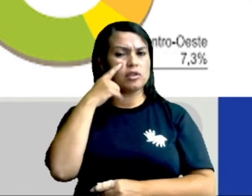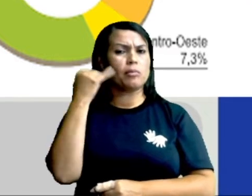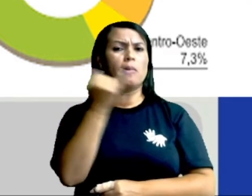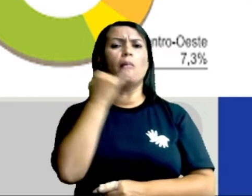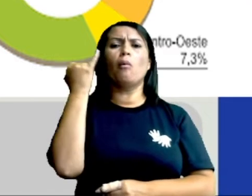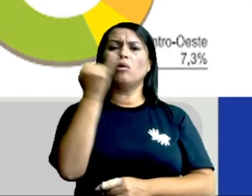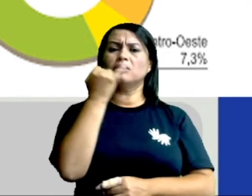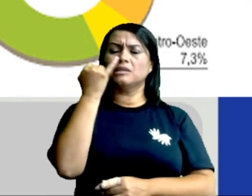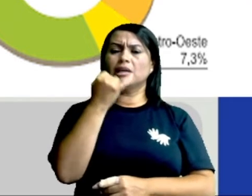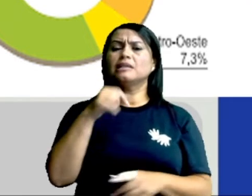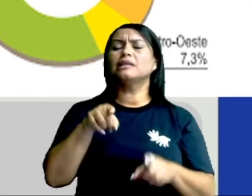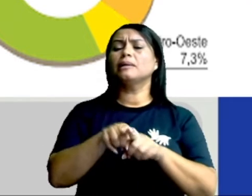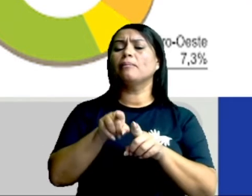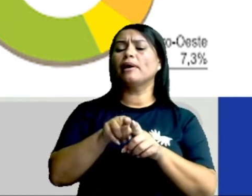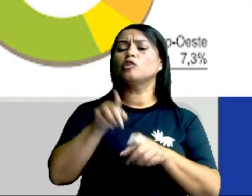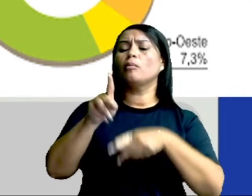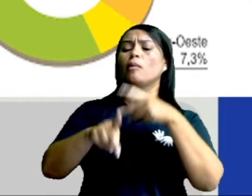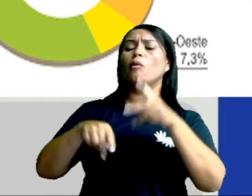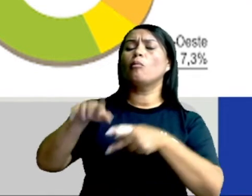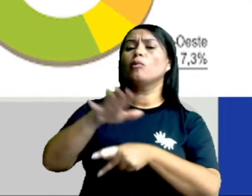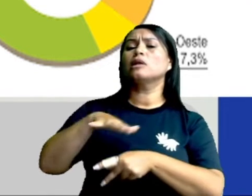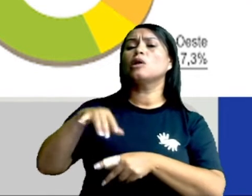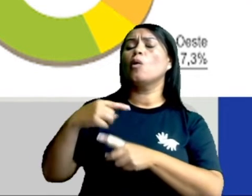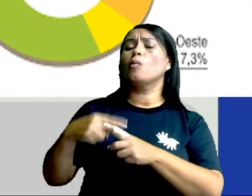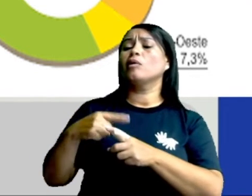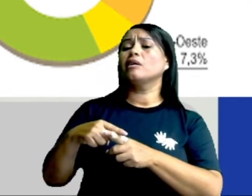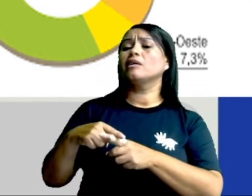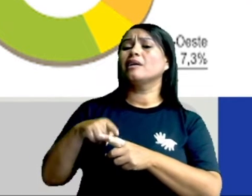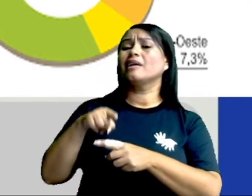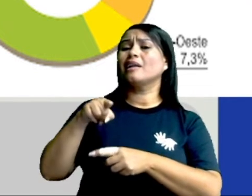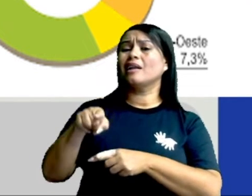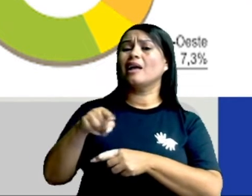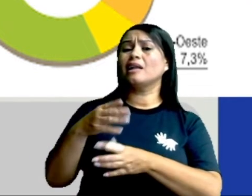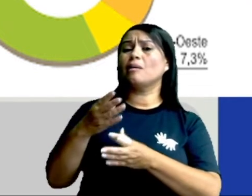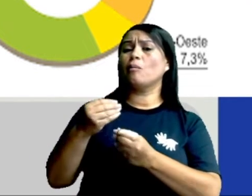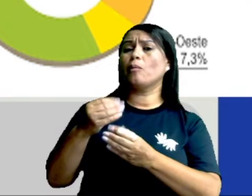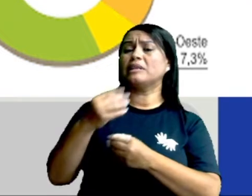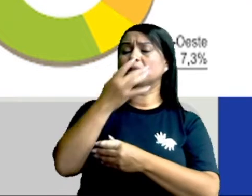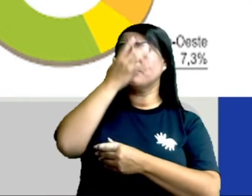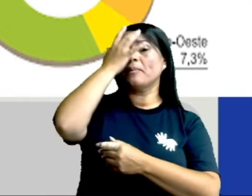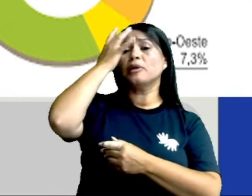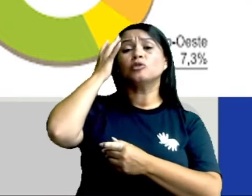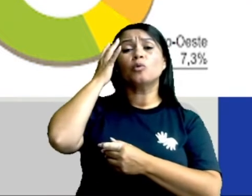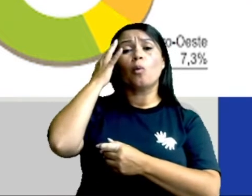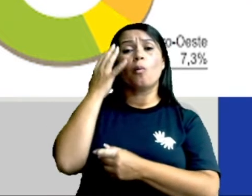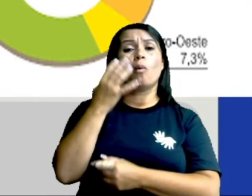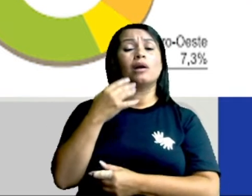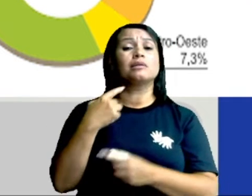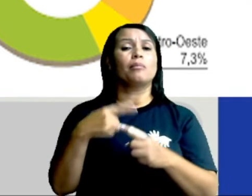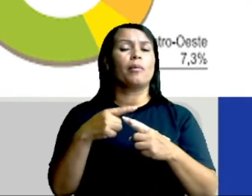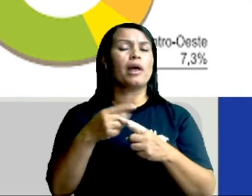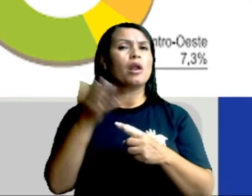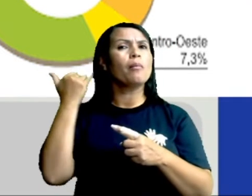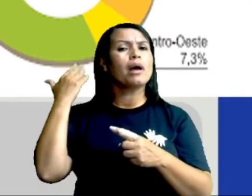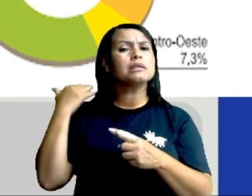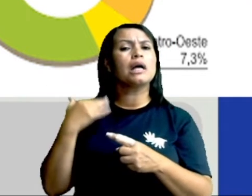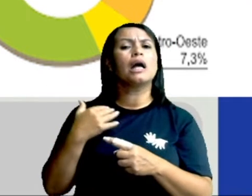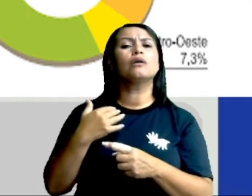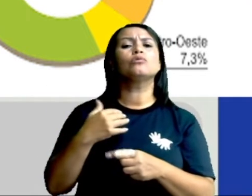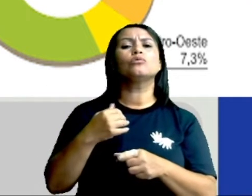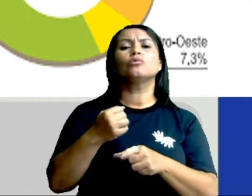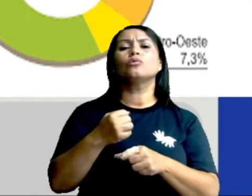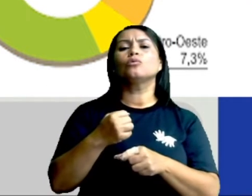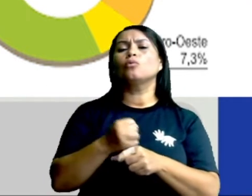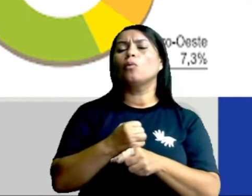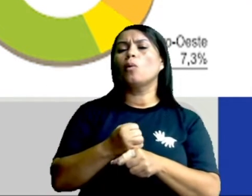Ainda sobre a população, a gente imagina por que a região sudeste é tão povoada. Lembra que num período colonial, 1600, 1700,